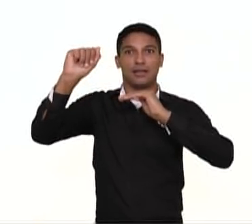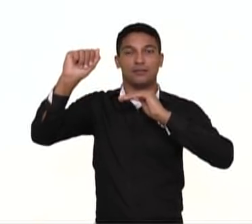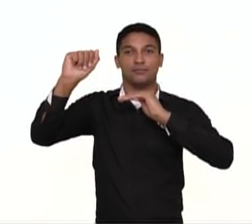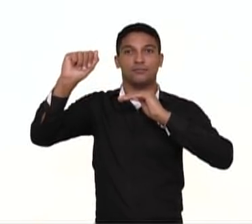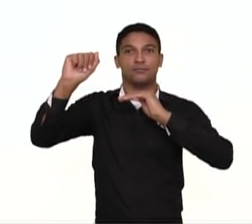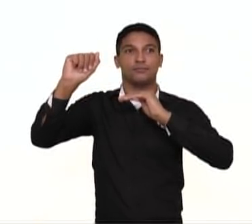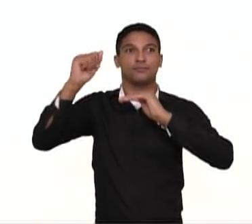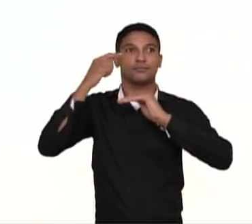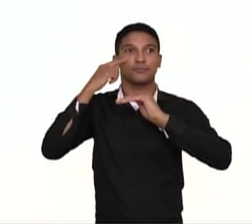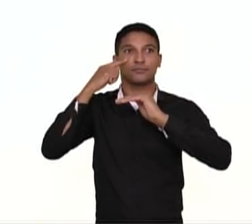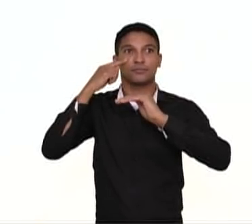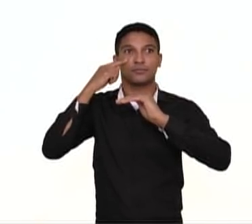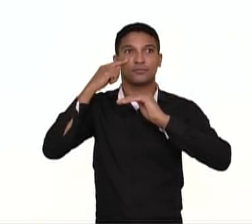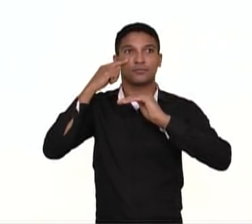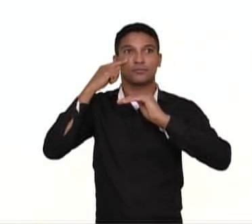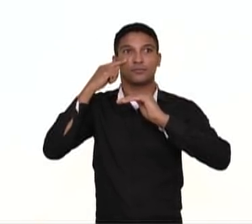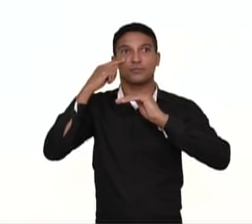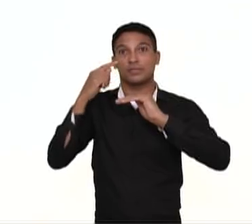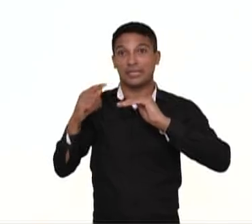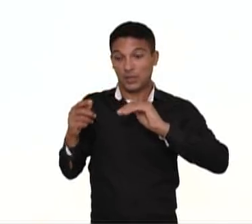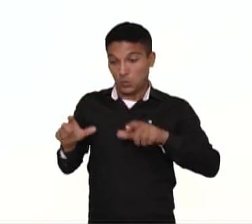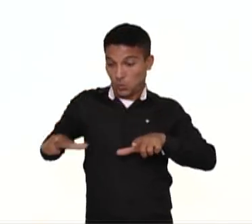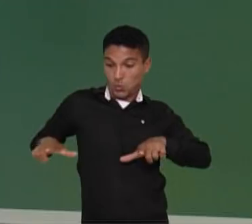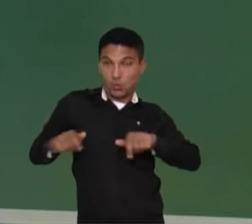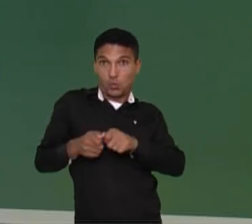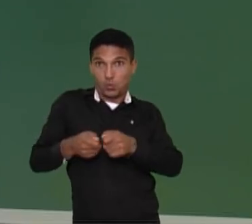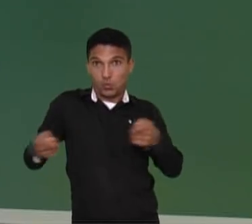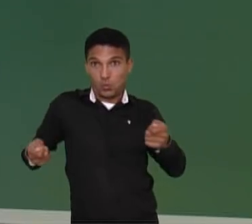décimos ali, dividido por